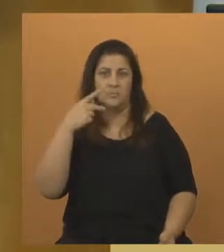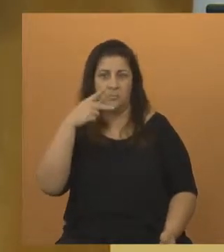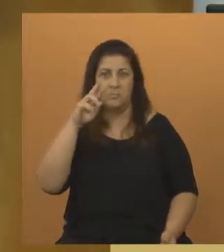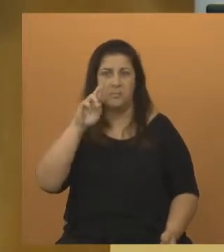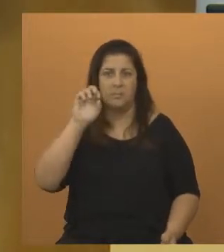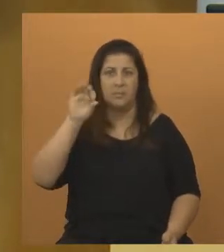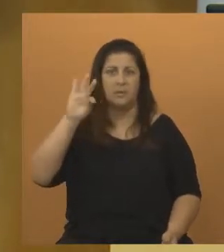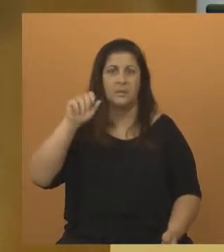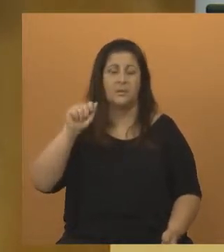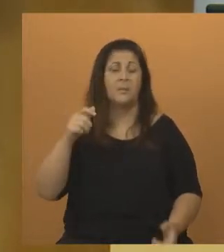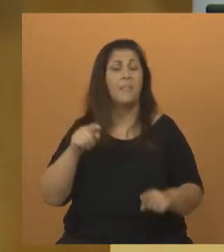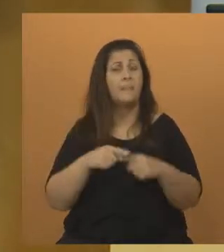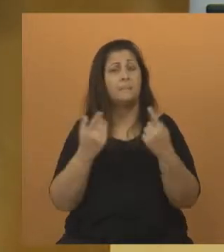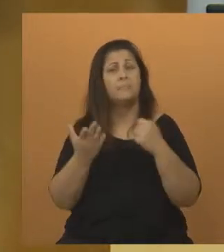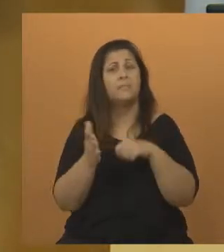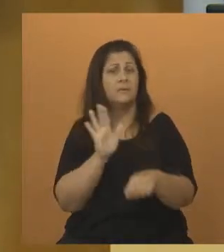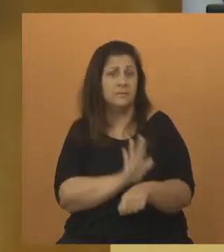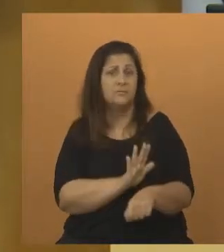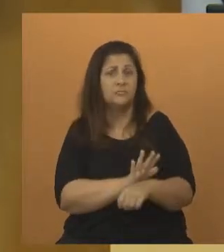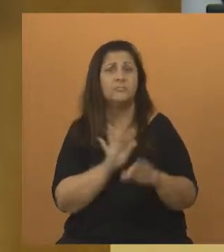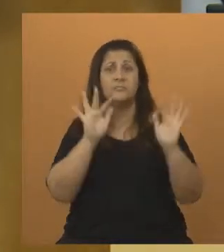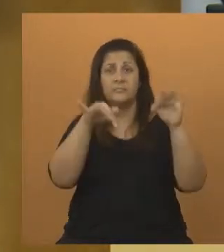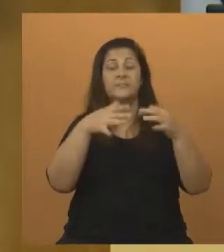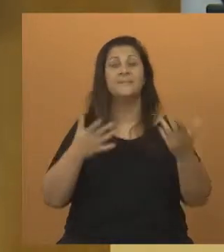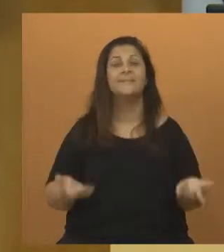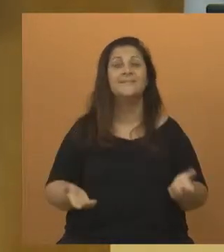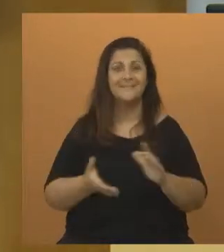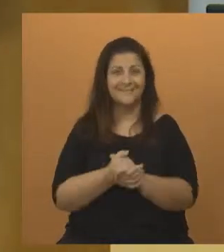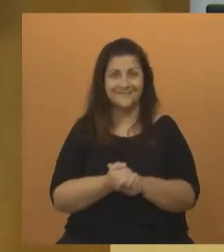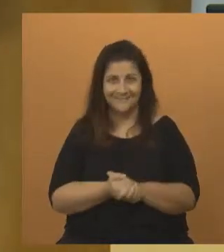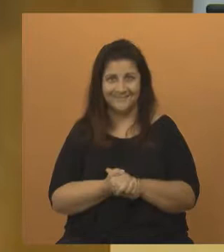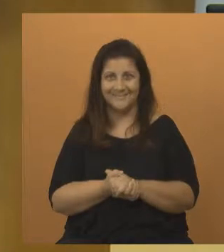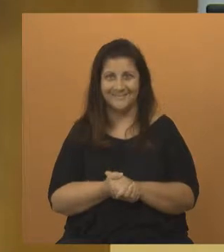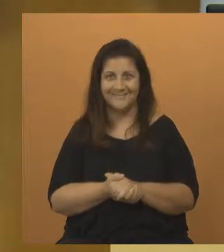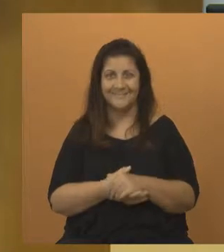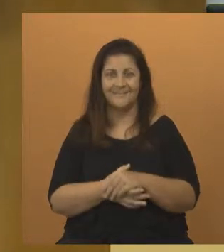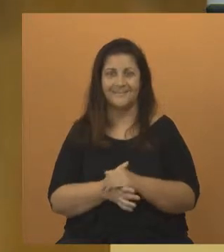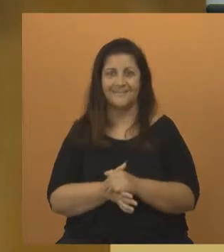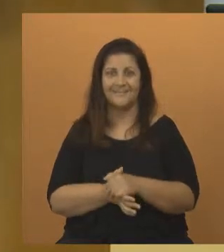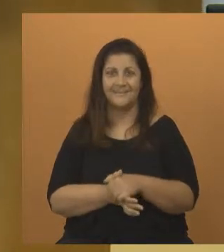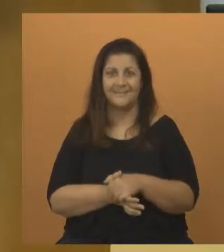beneficiar na final para jogar.